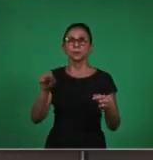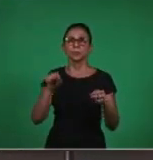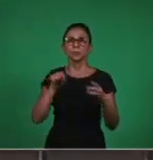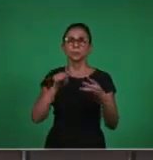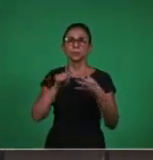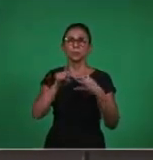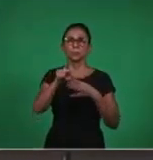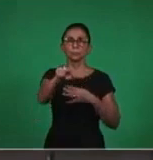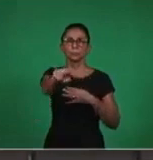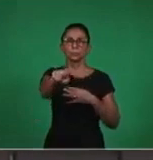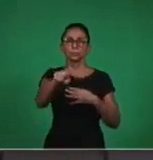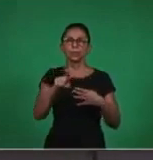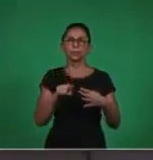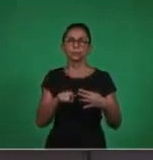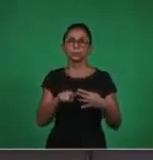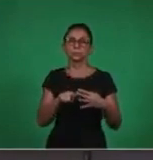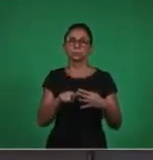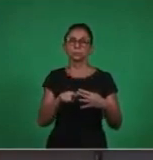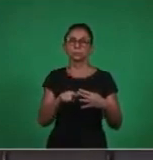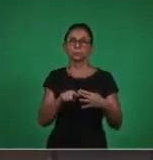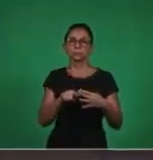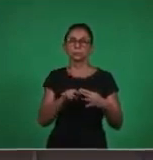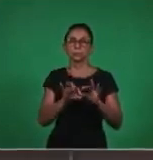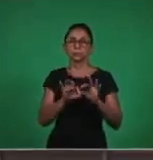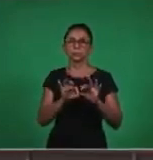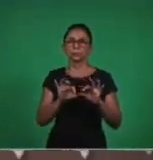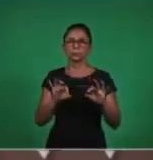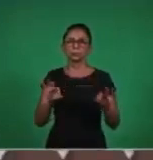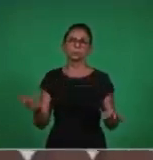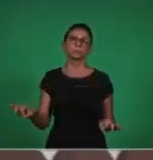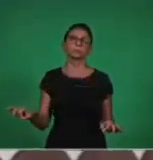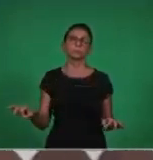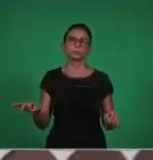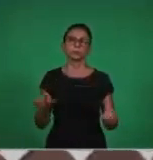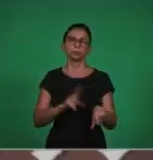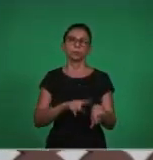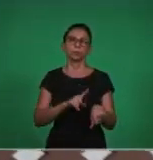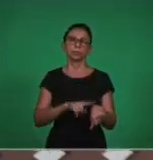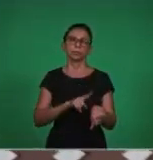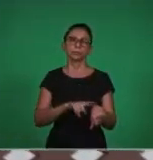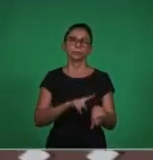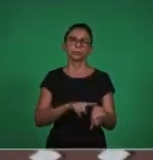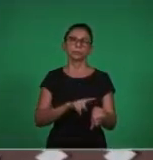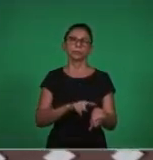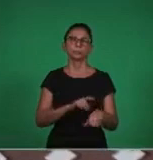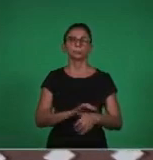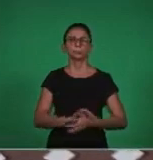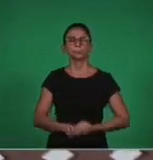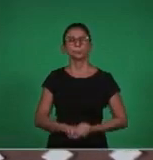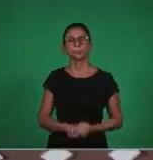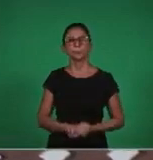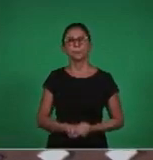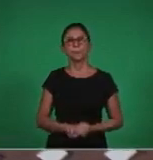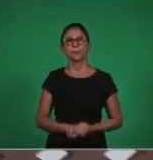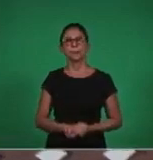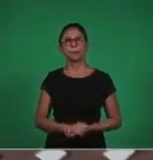o tempo. Veja aqui. O tempo foi colocado há pouco